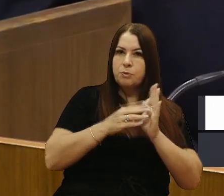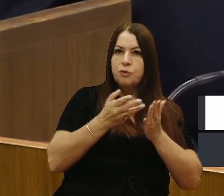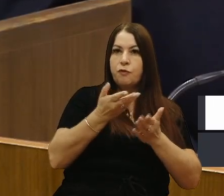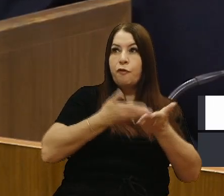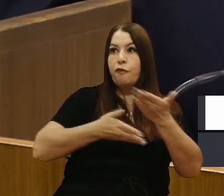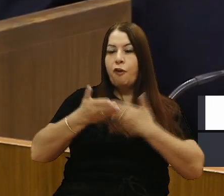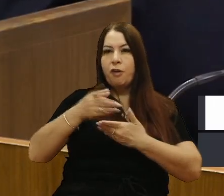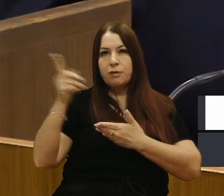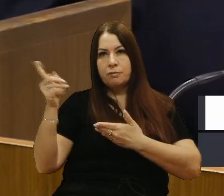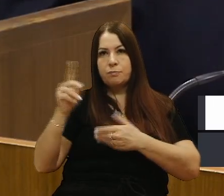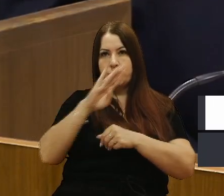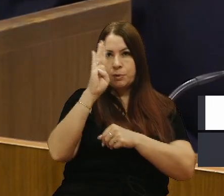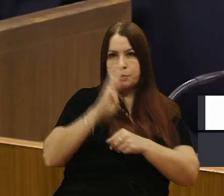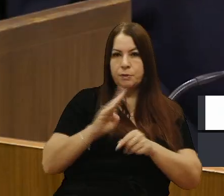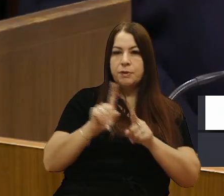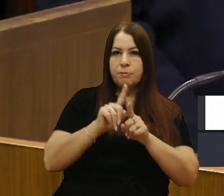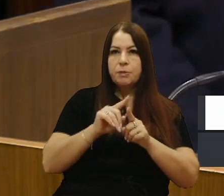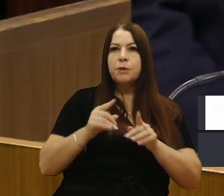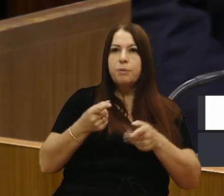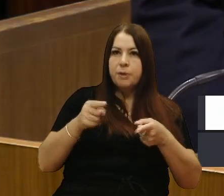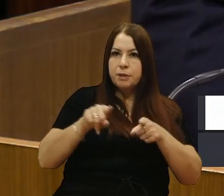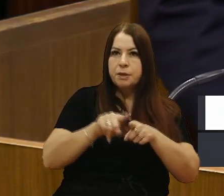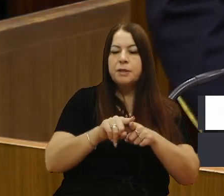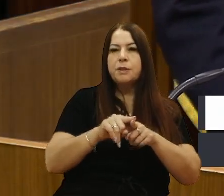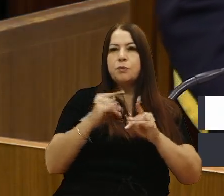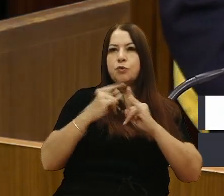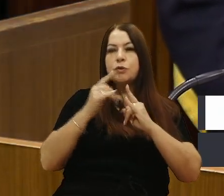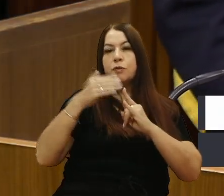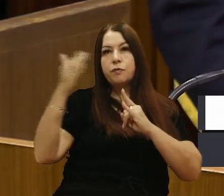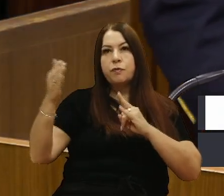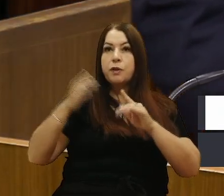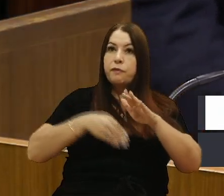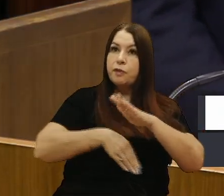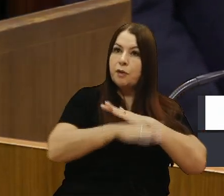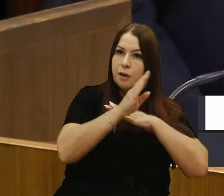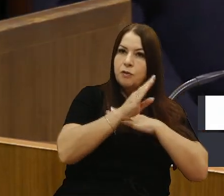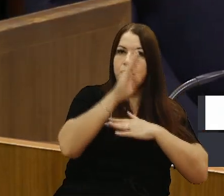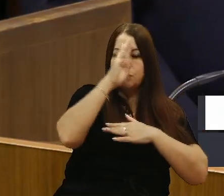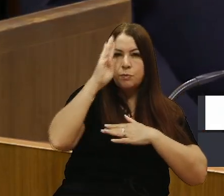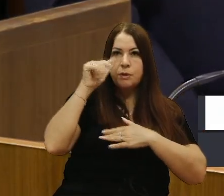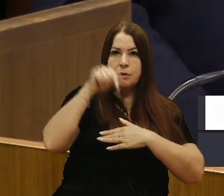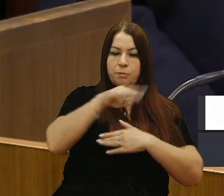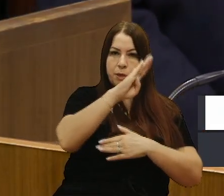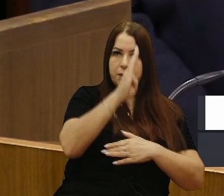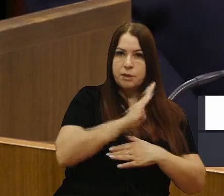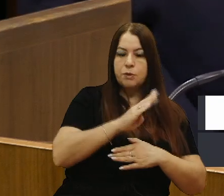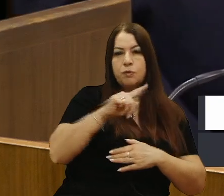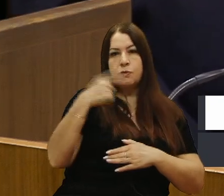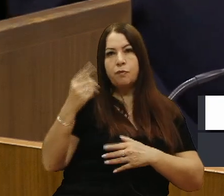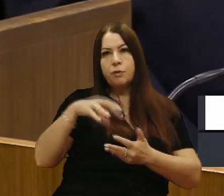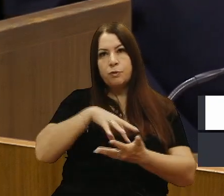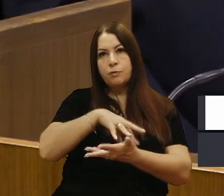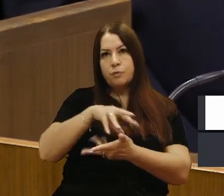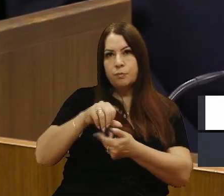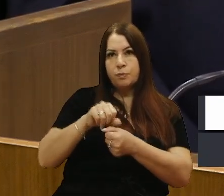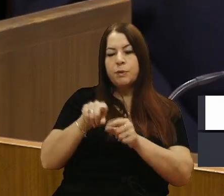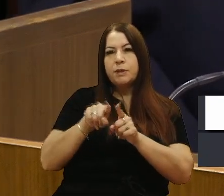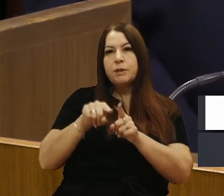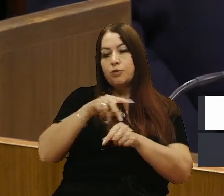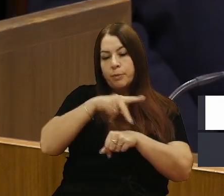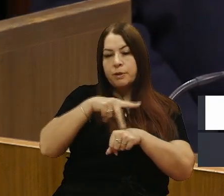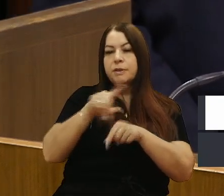intercâmbio, parcerias com instituições estrangeiras e viagens acadêmicas, nacionais e internacionais, orientadas